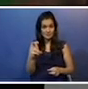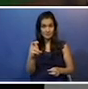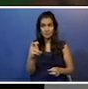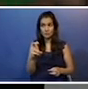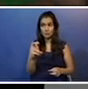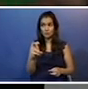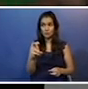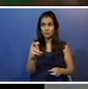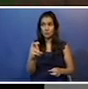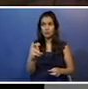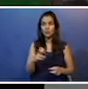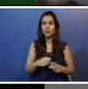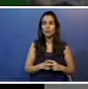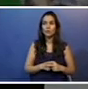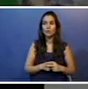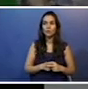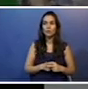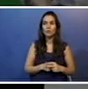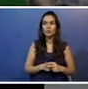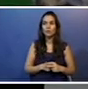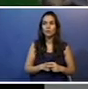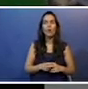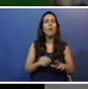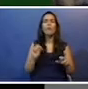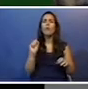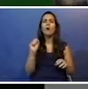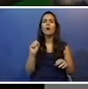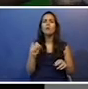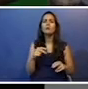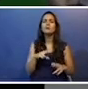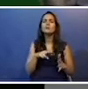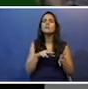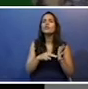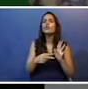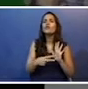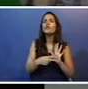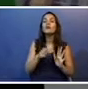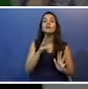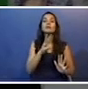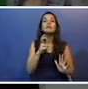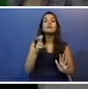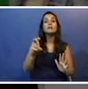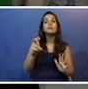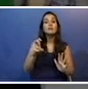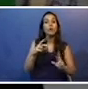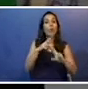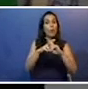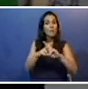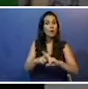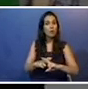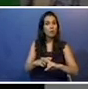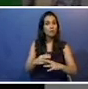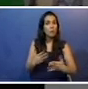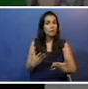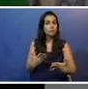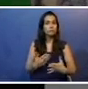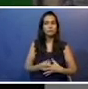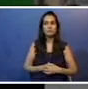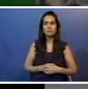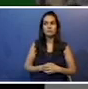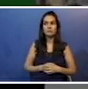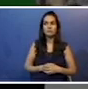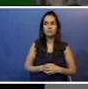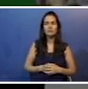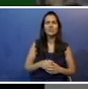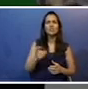ou seja, é o nosso, tá? Corresponde a... Então, olha só. A, X,